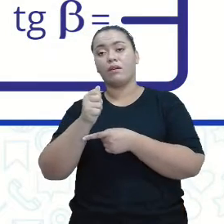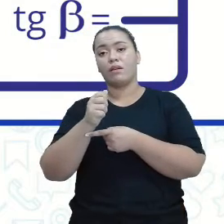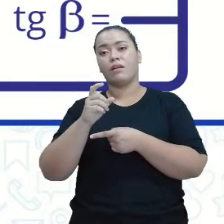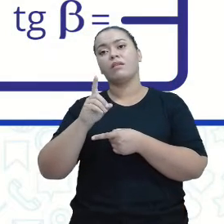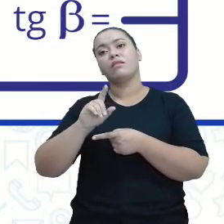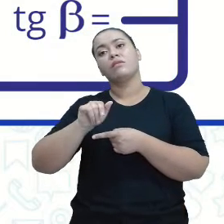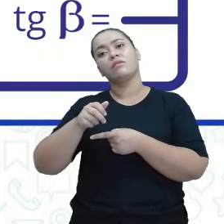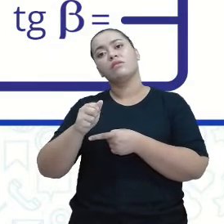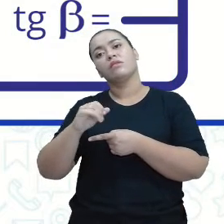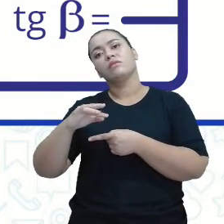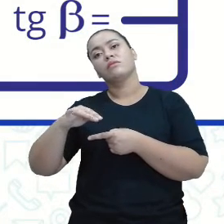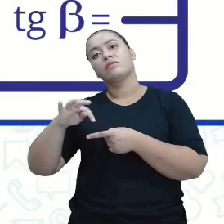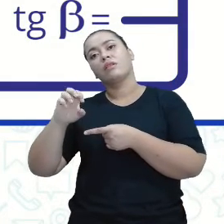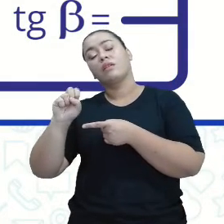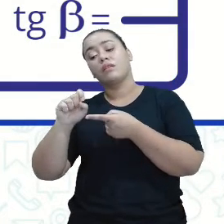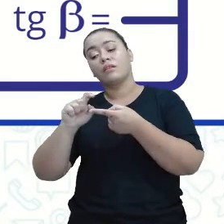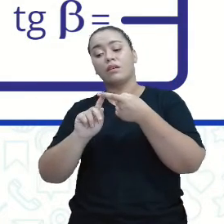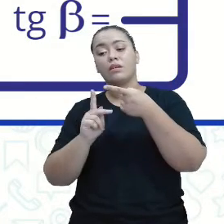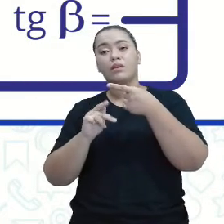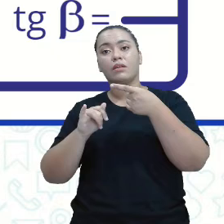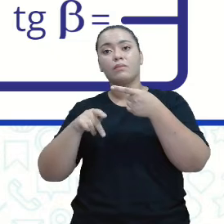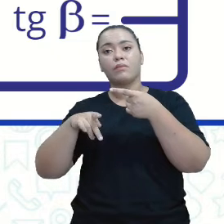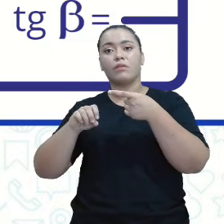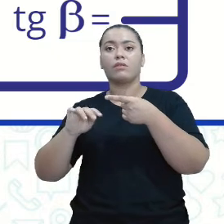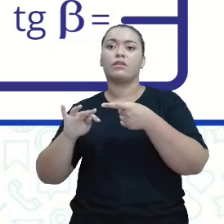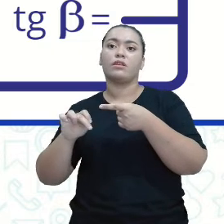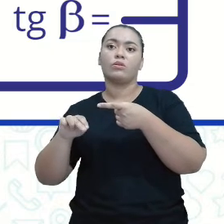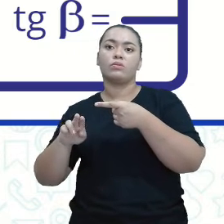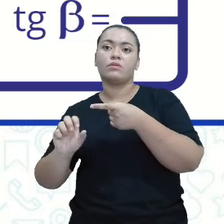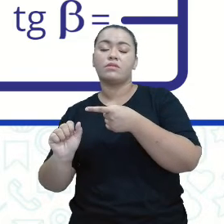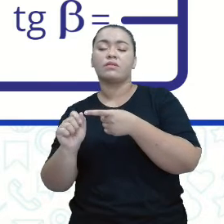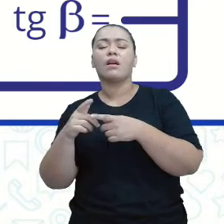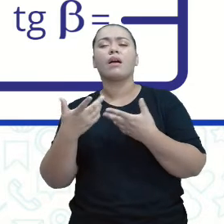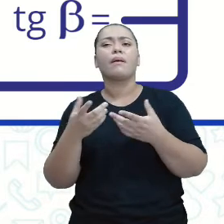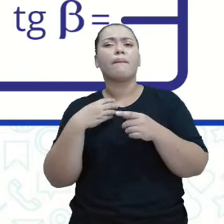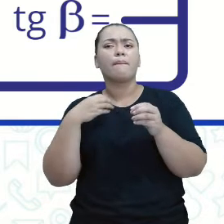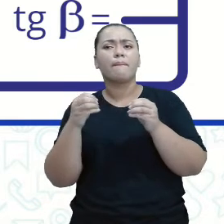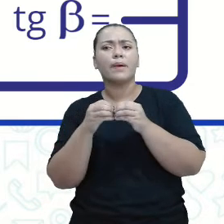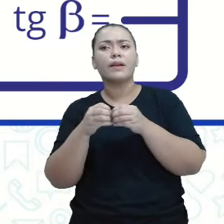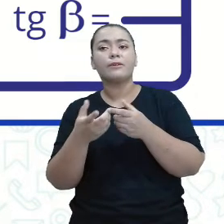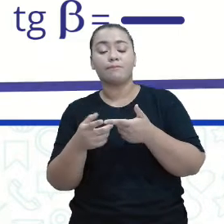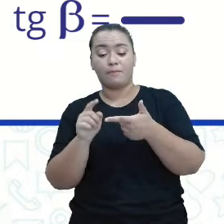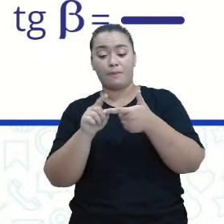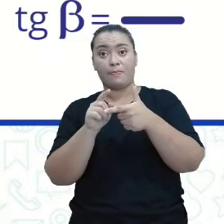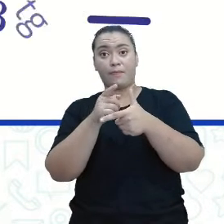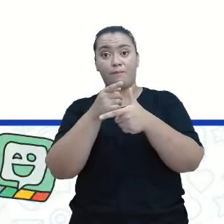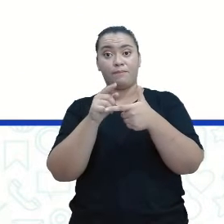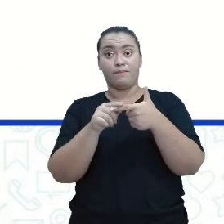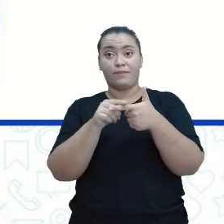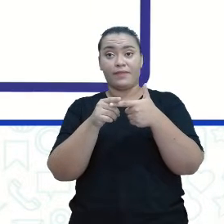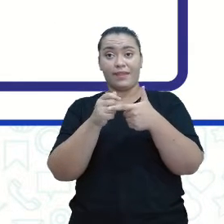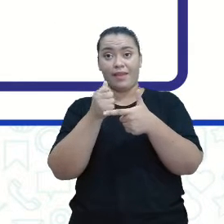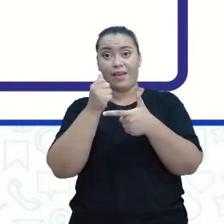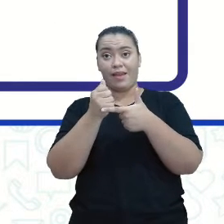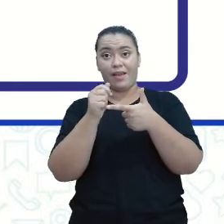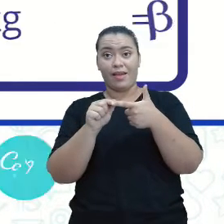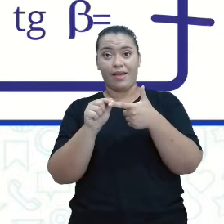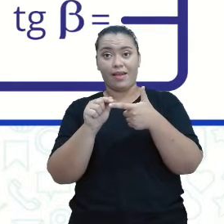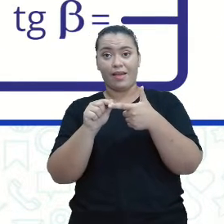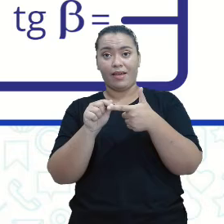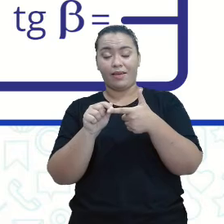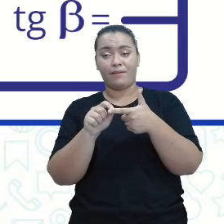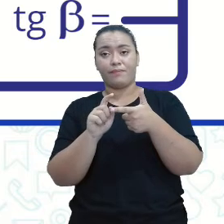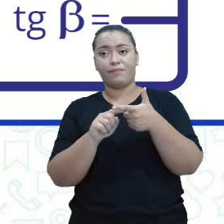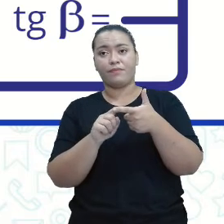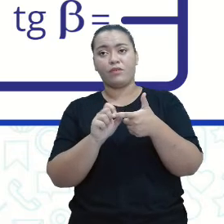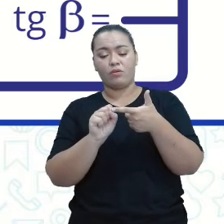hipotenusa, né? Então, quem é o cateto adjacente do alfa? Quem é que está coladinho ali com ele, ó? Então, o 8 está coladinho com o alfa